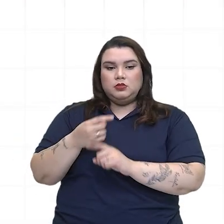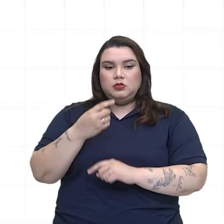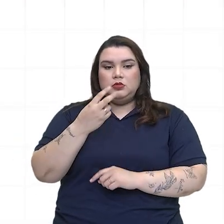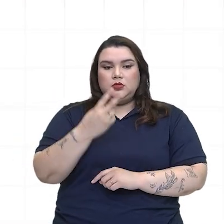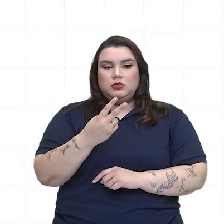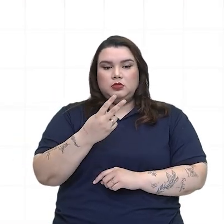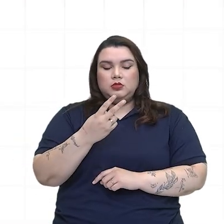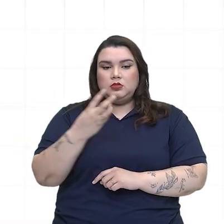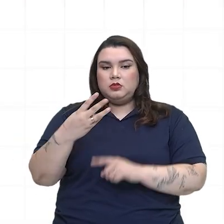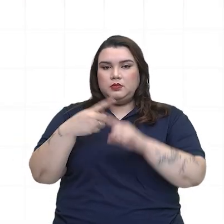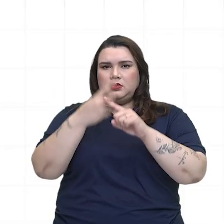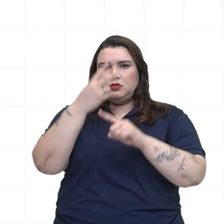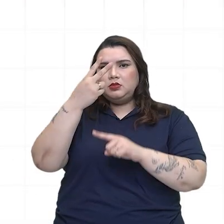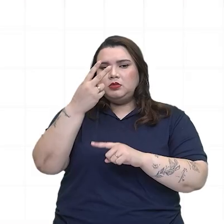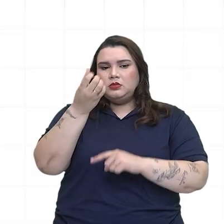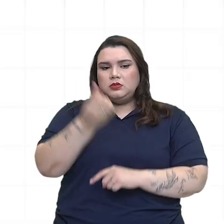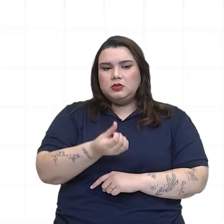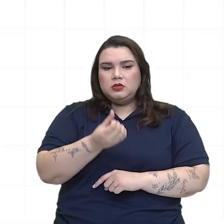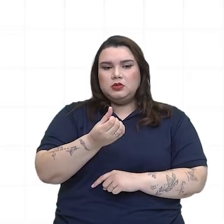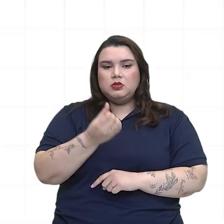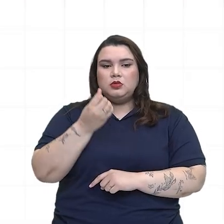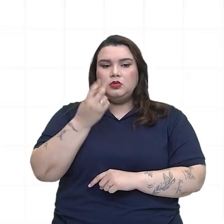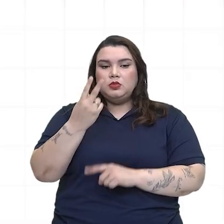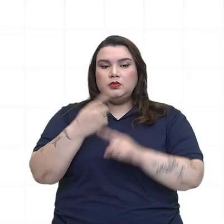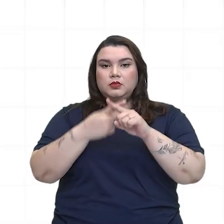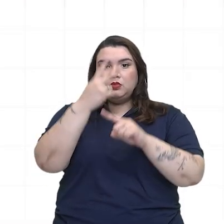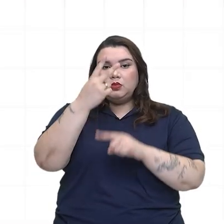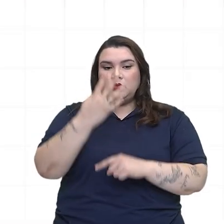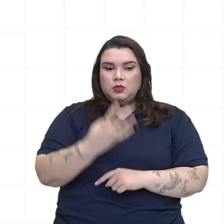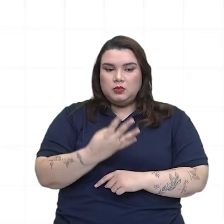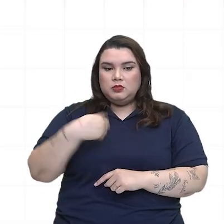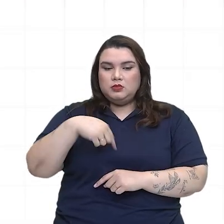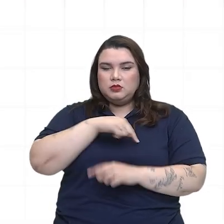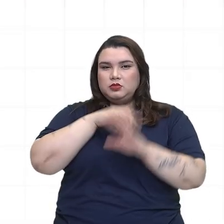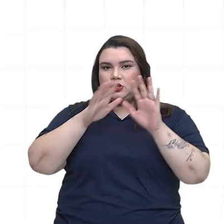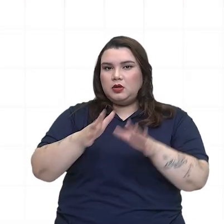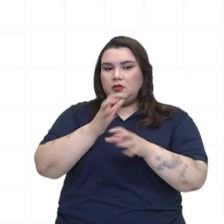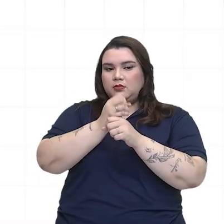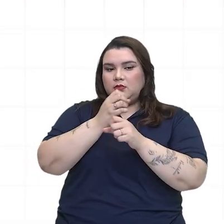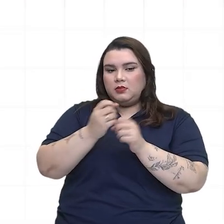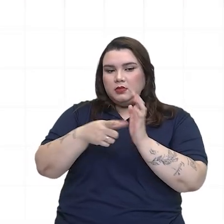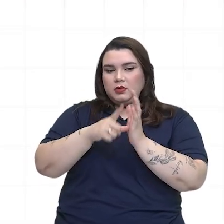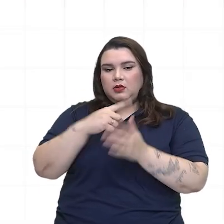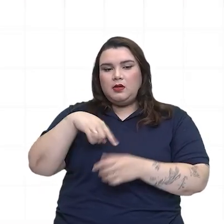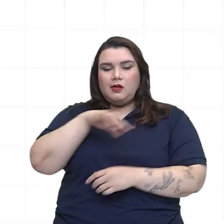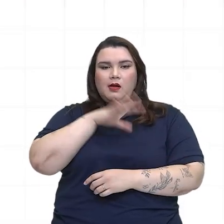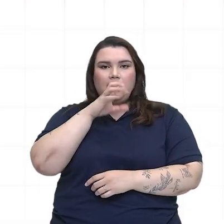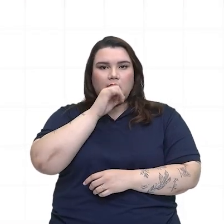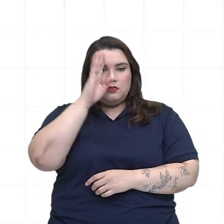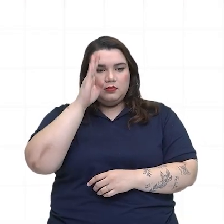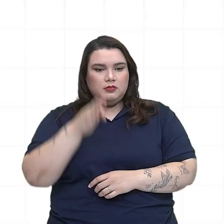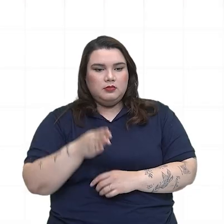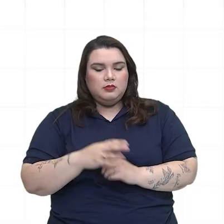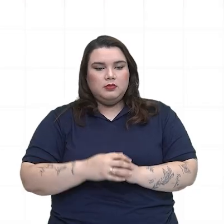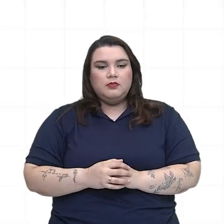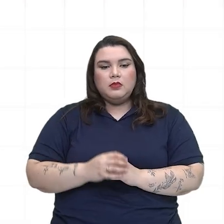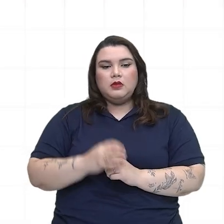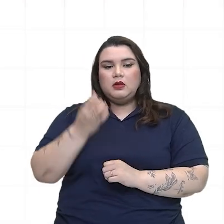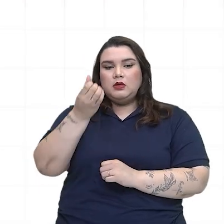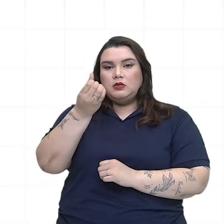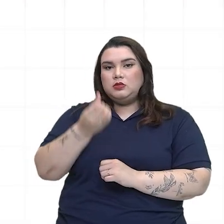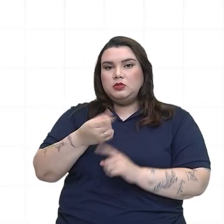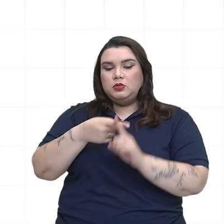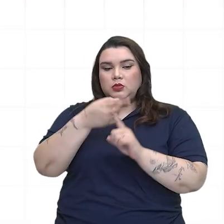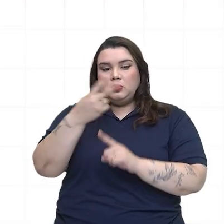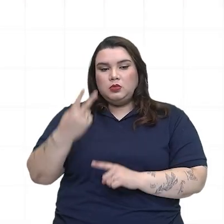vezes 3, 6, 2 vezes 2, 4. A gente já fez esse cálculo aqui, então vamos fazer rapidinho. 6 mais 6, 12,